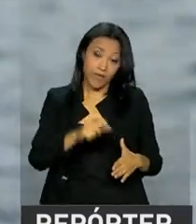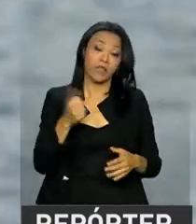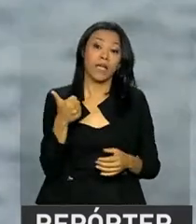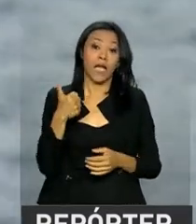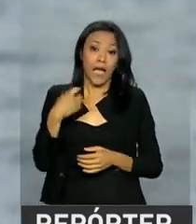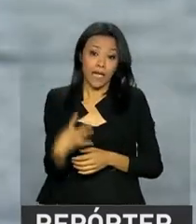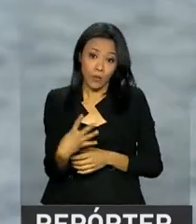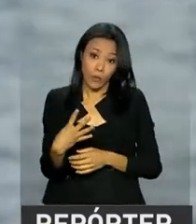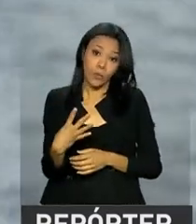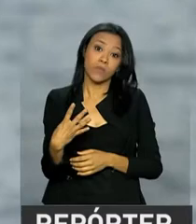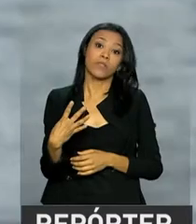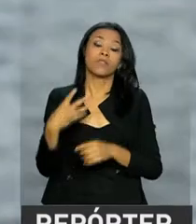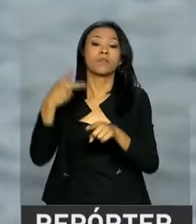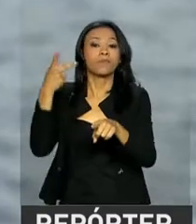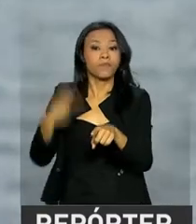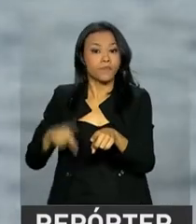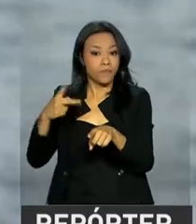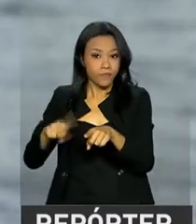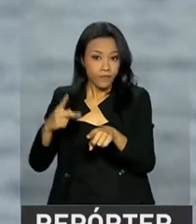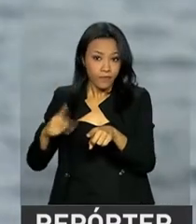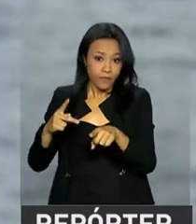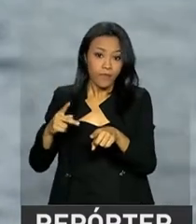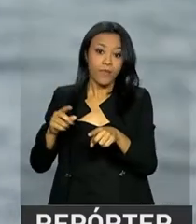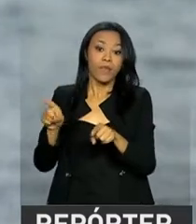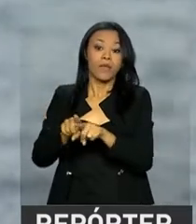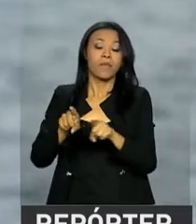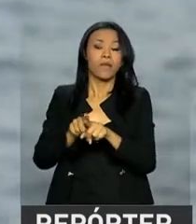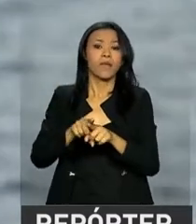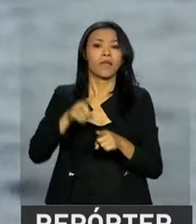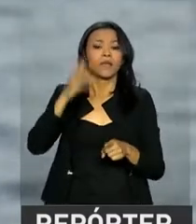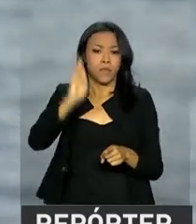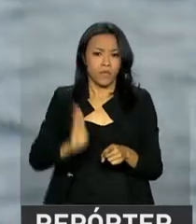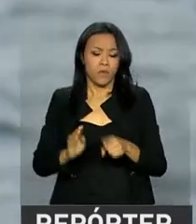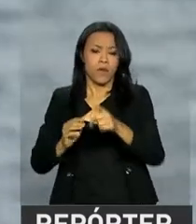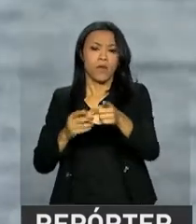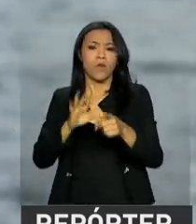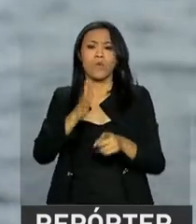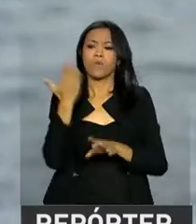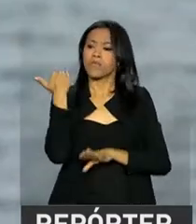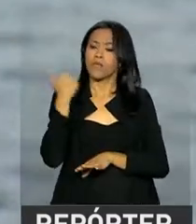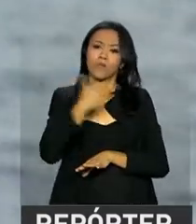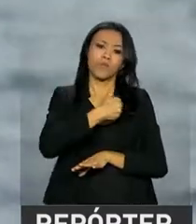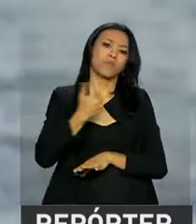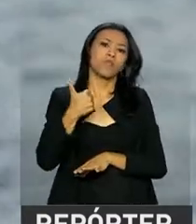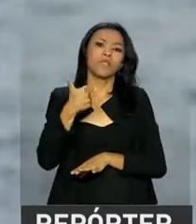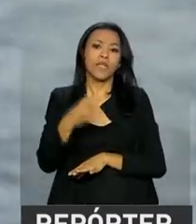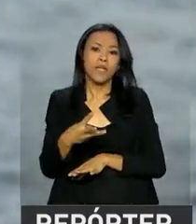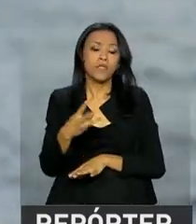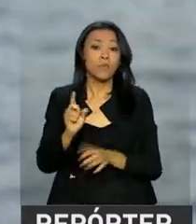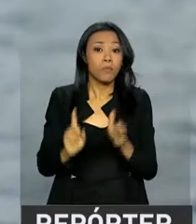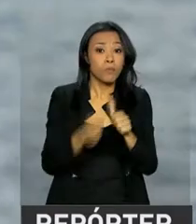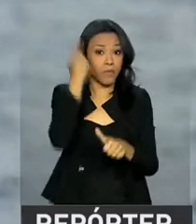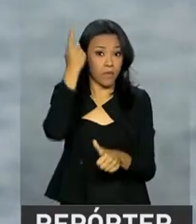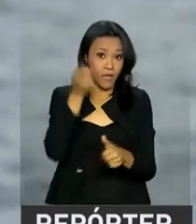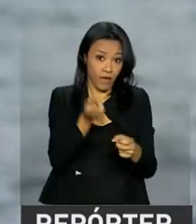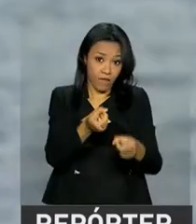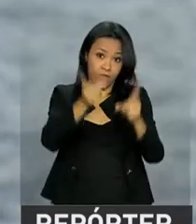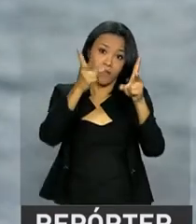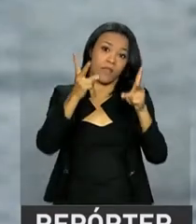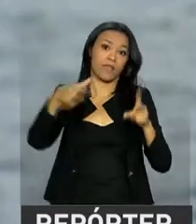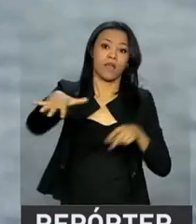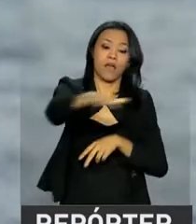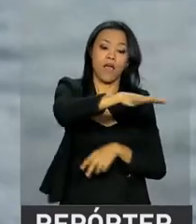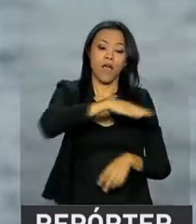delas multinacionais. Com uma diferença em relação a 2013, quando ocorreu o primeiro leilão do pré-sal no campo de Libra,